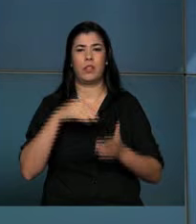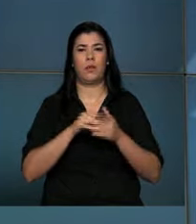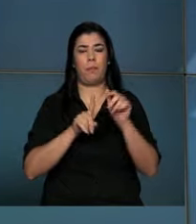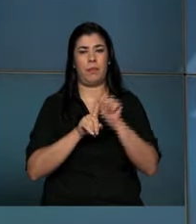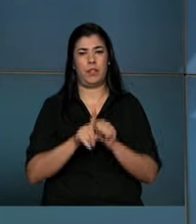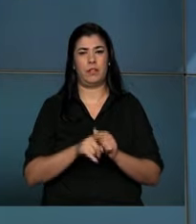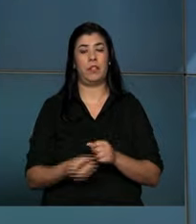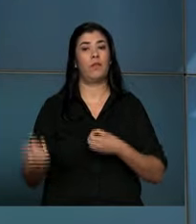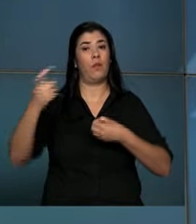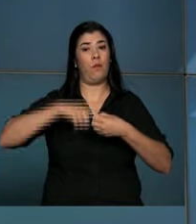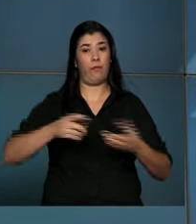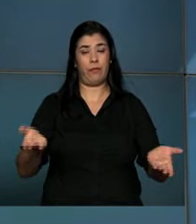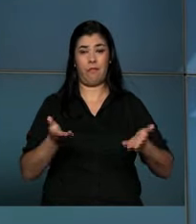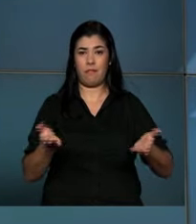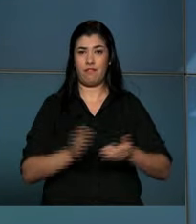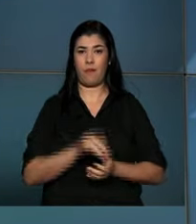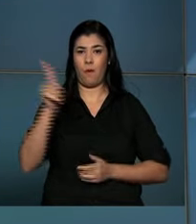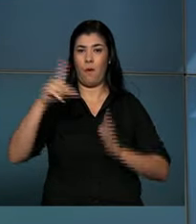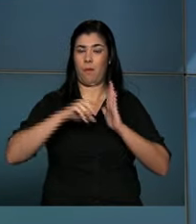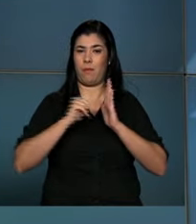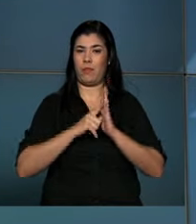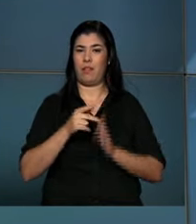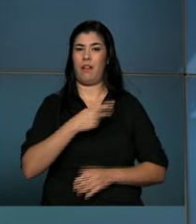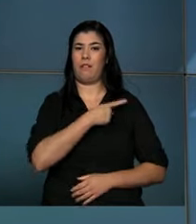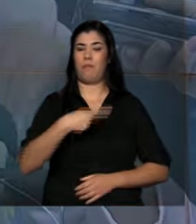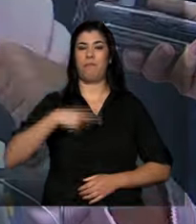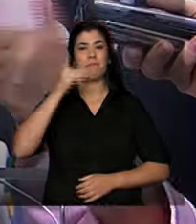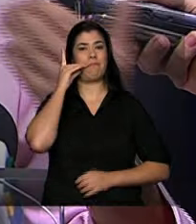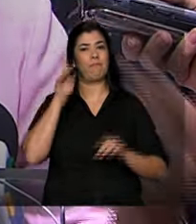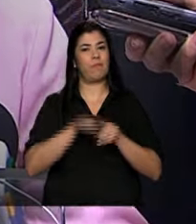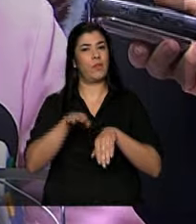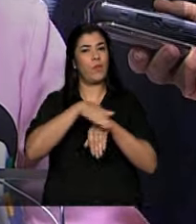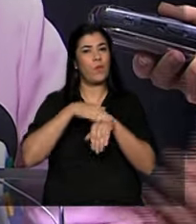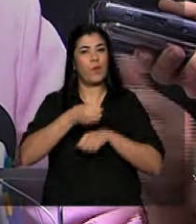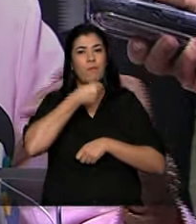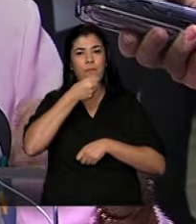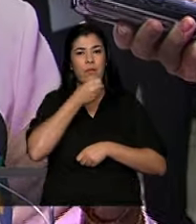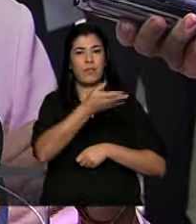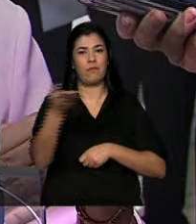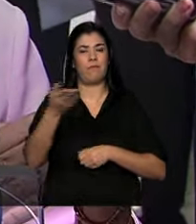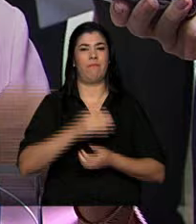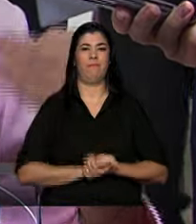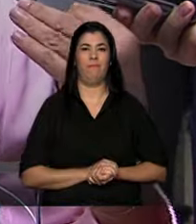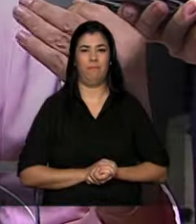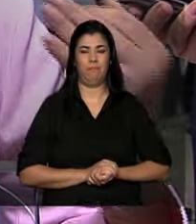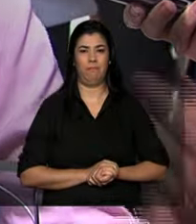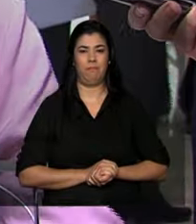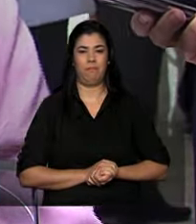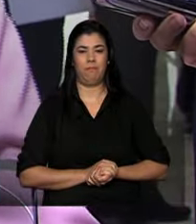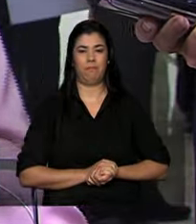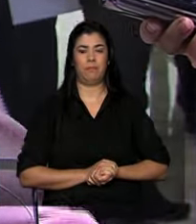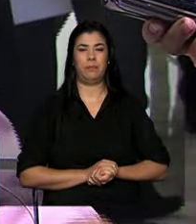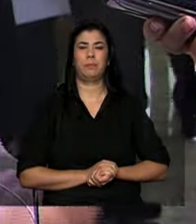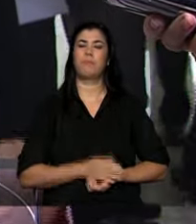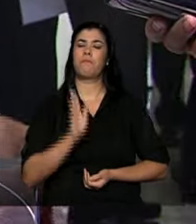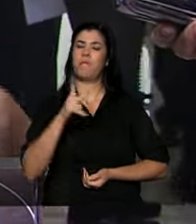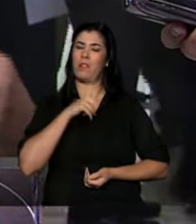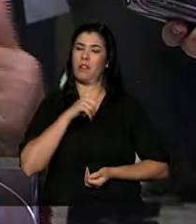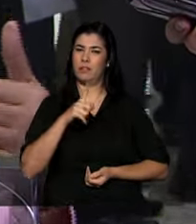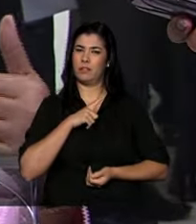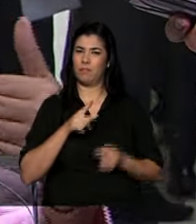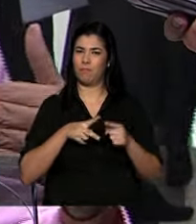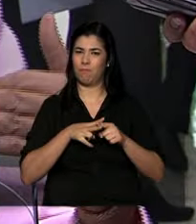vamos voltar ao vivo ao palácio do planalto a presidenta dilma rousseff conversa agora com jornalistas a ação do ajuste